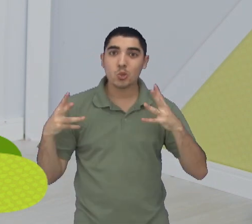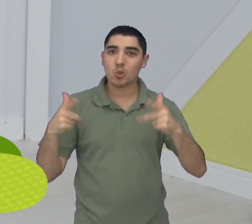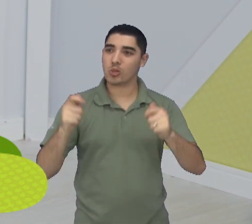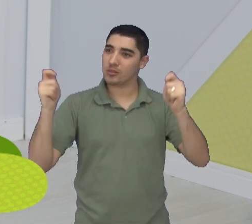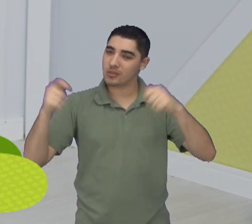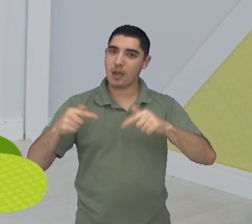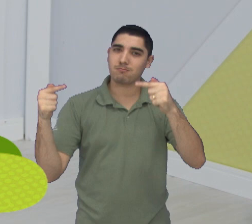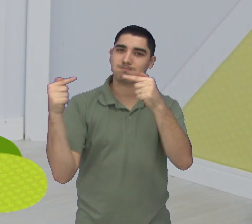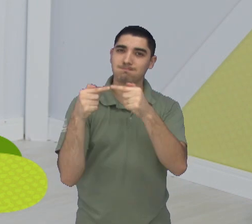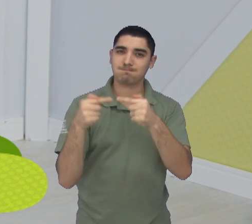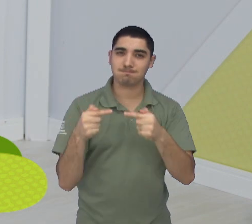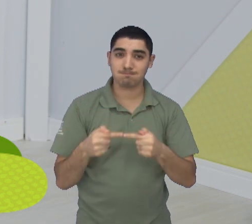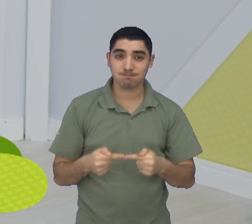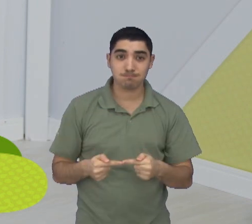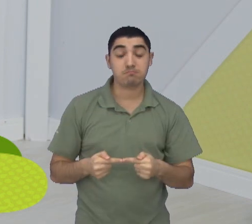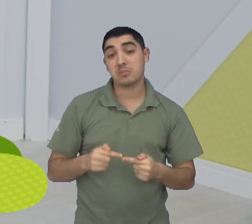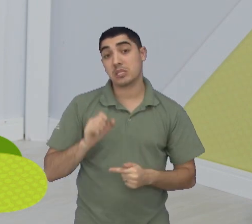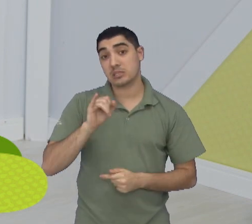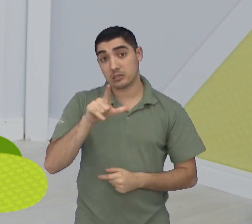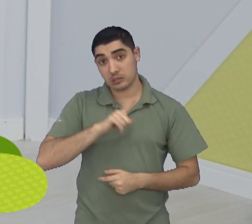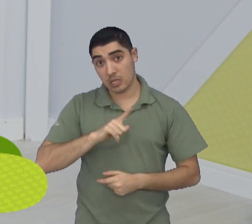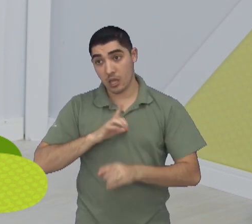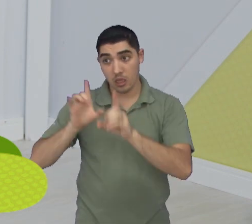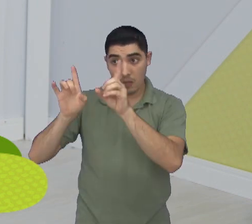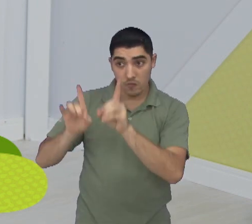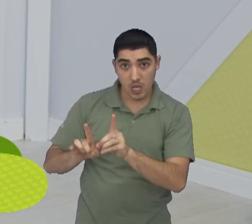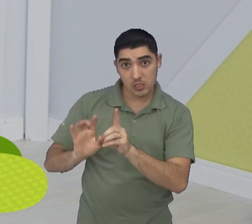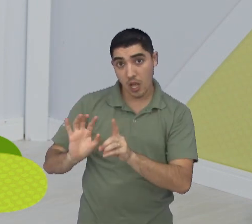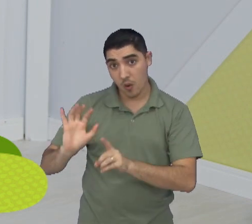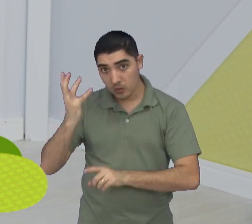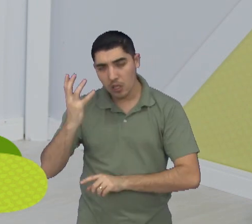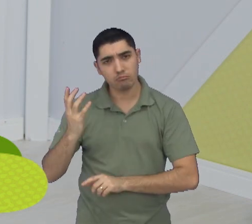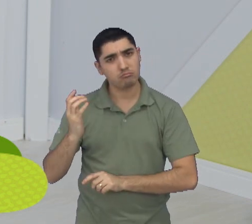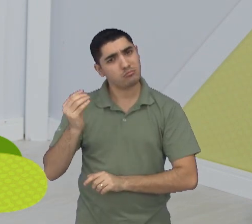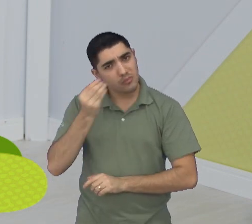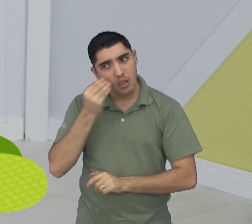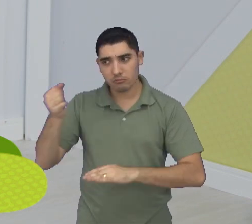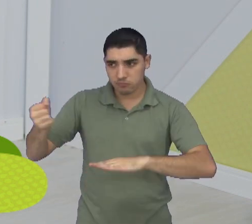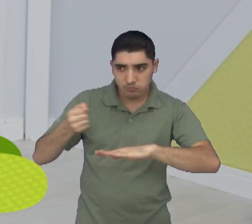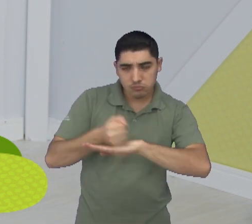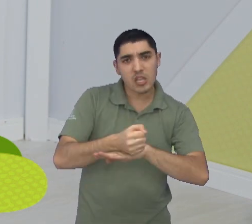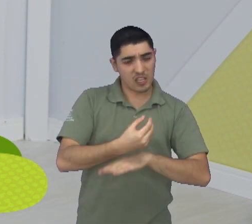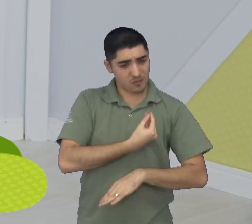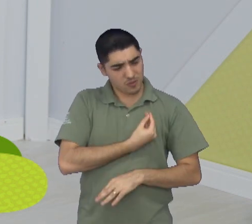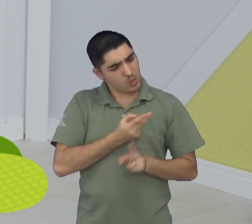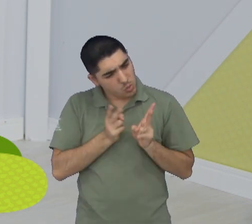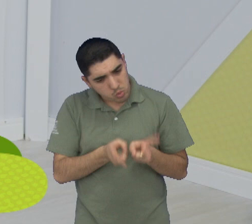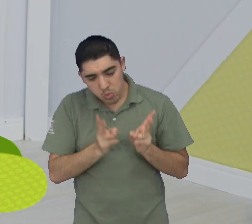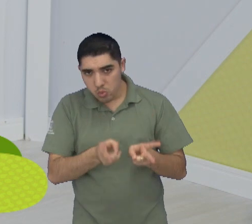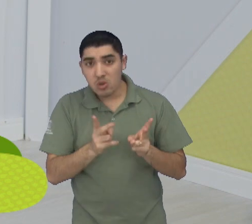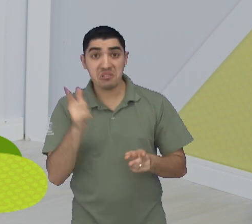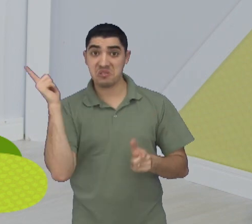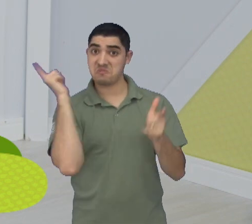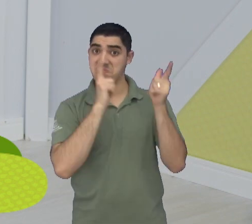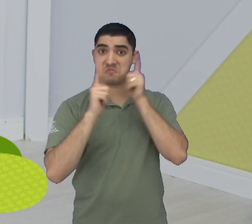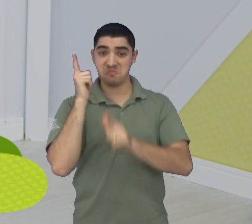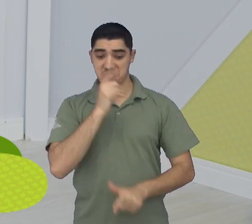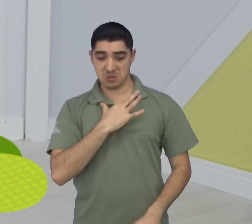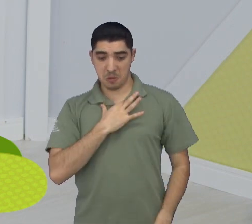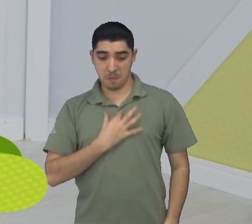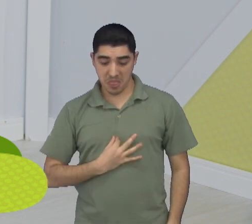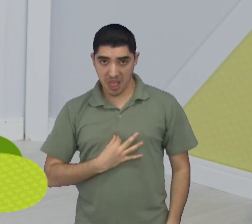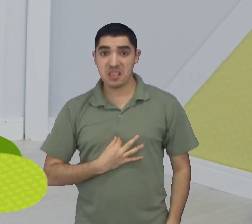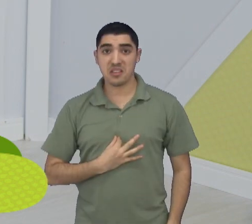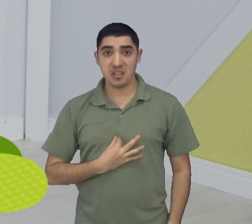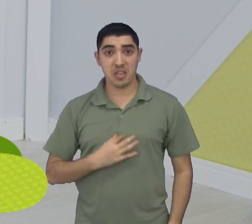com você, caso você tenha uma deficiência adquirida e, enfim, bora para a vida, podendo até ser medalhista em